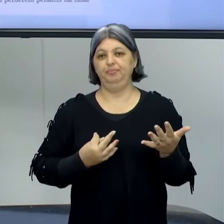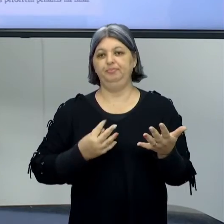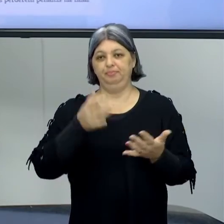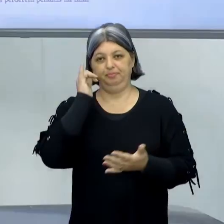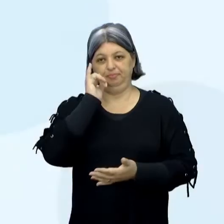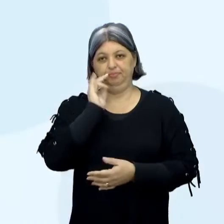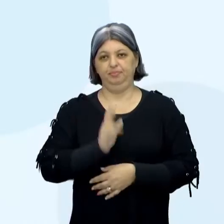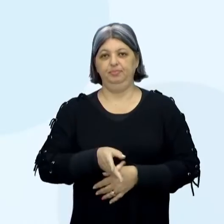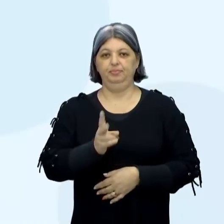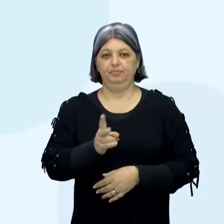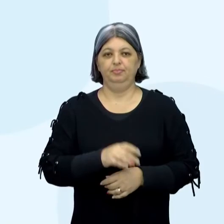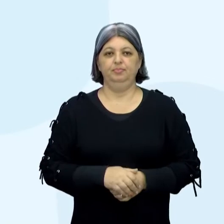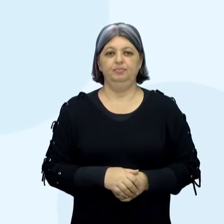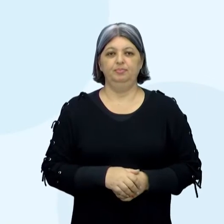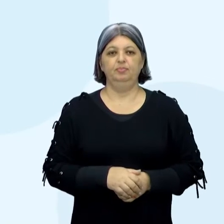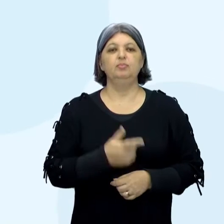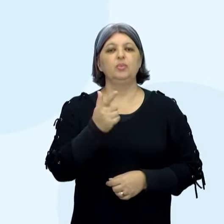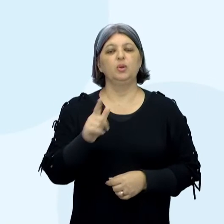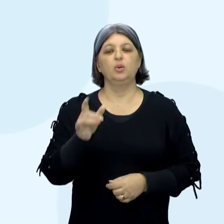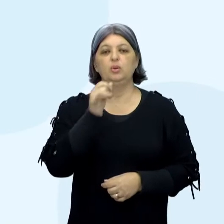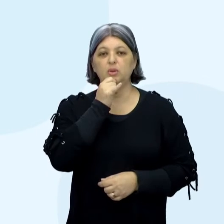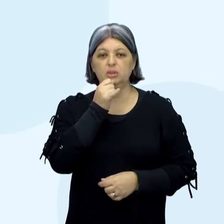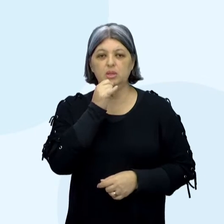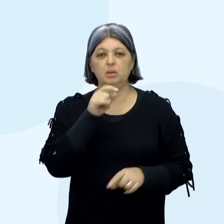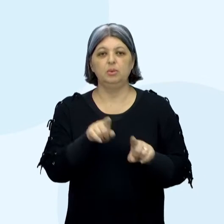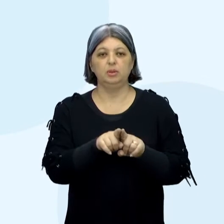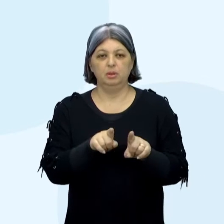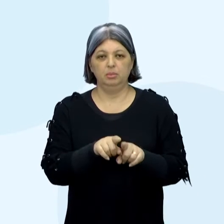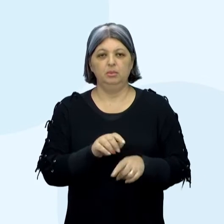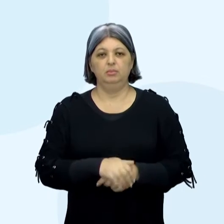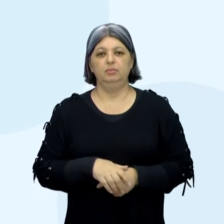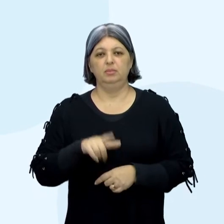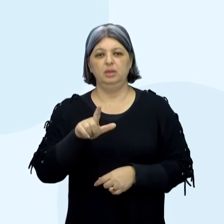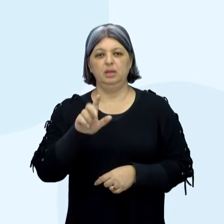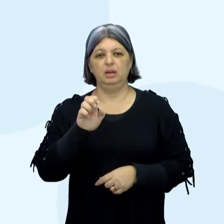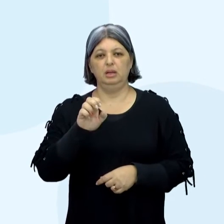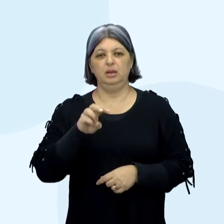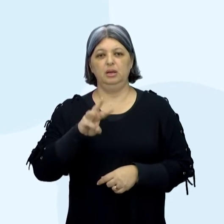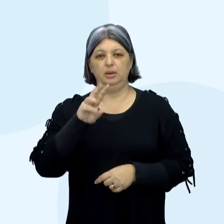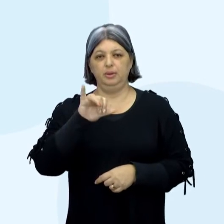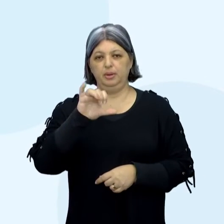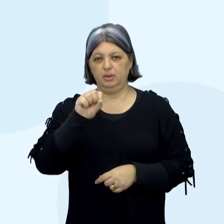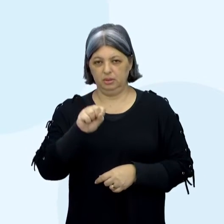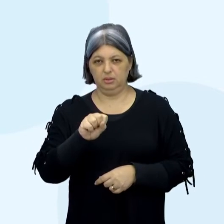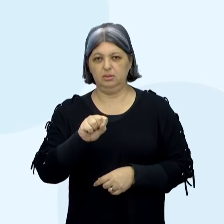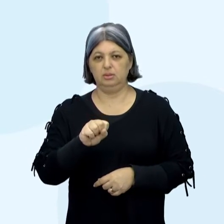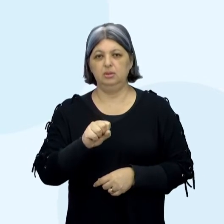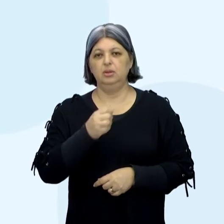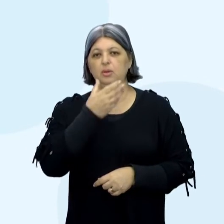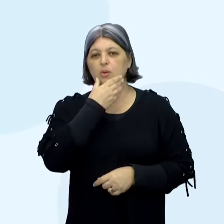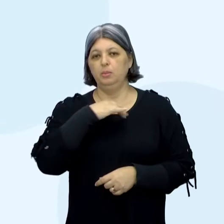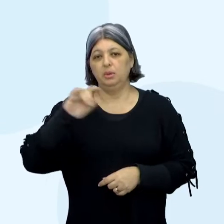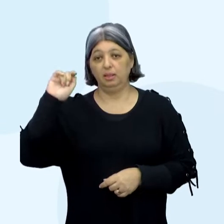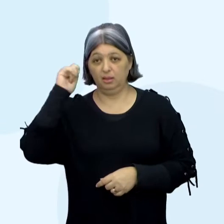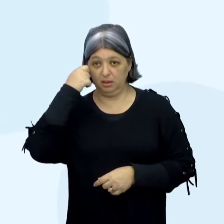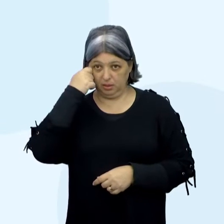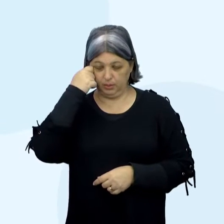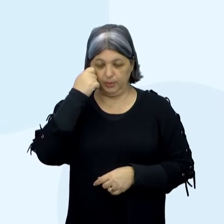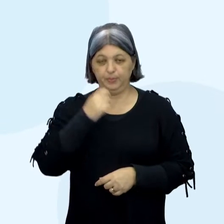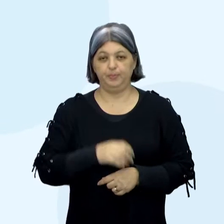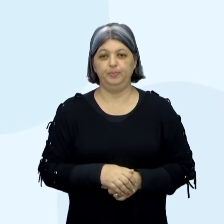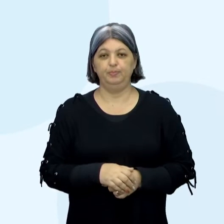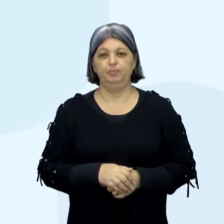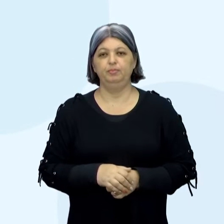Vamos continuar. Outro exemplo é Lewis Hamilton, britânico negro. Ele é um dos